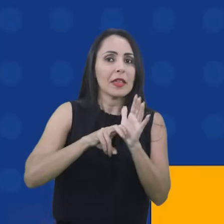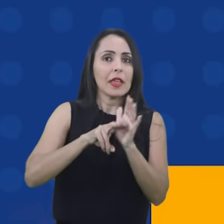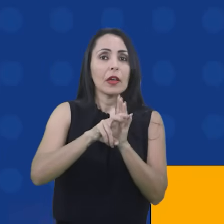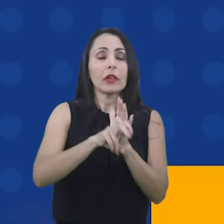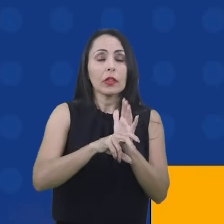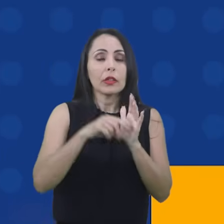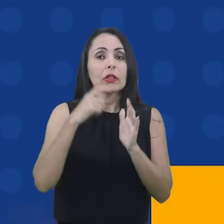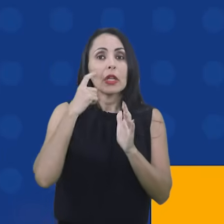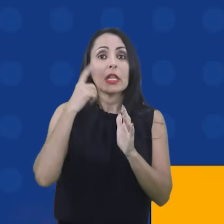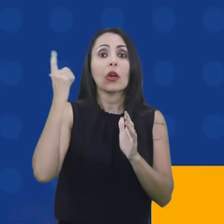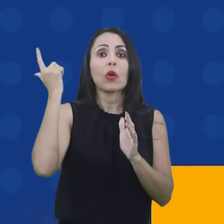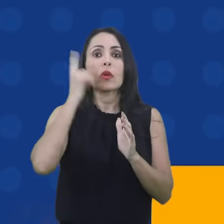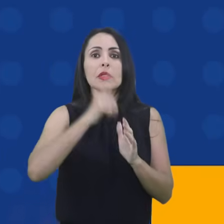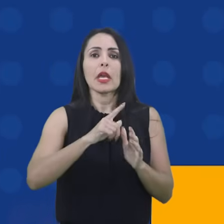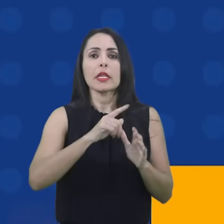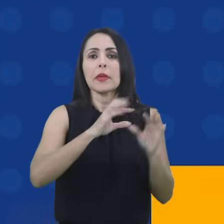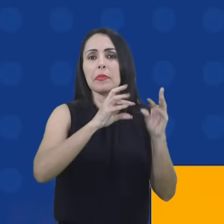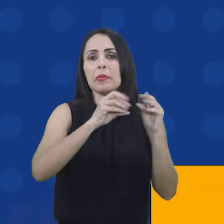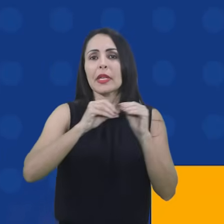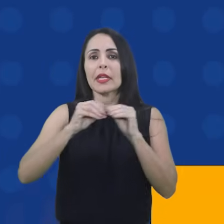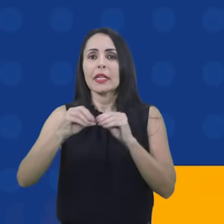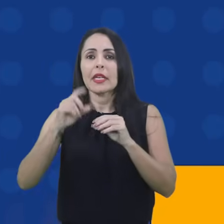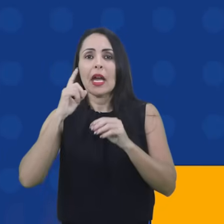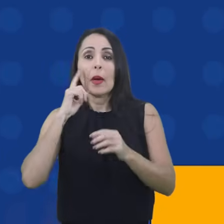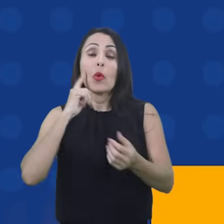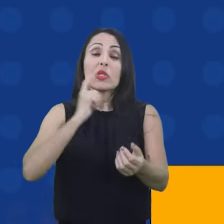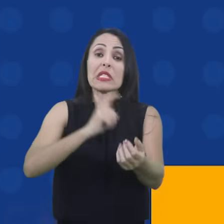elas conseguem migrar para a corrente